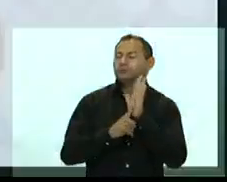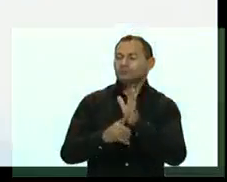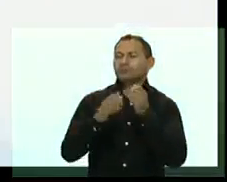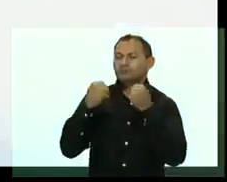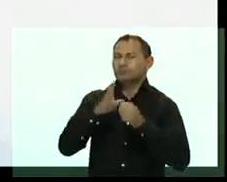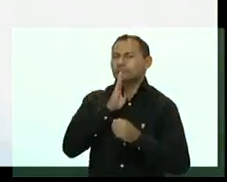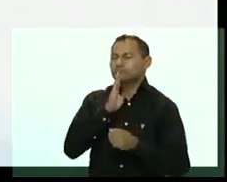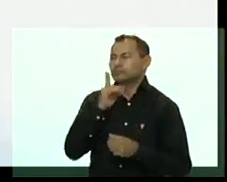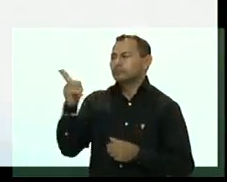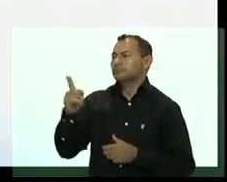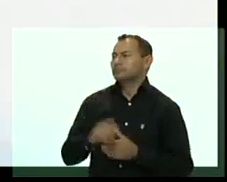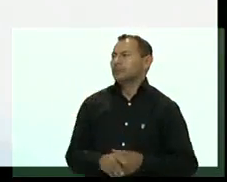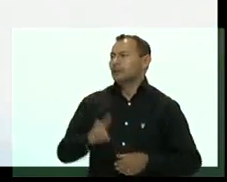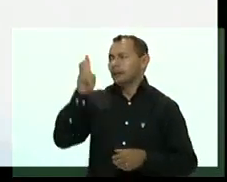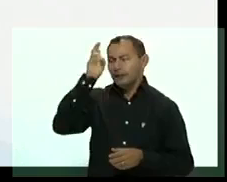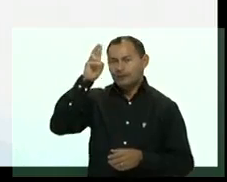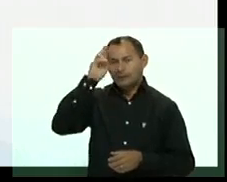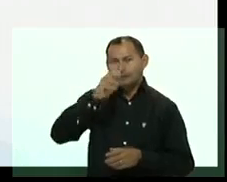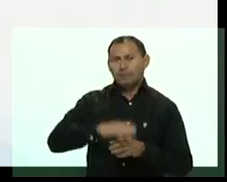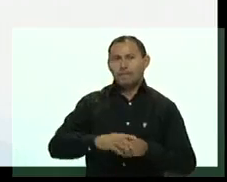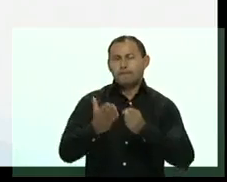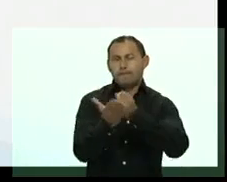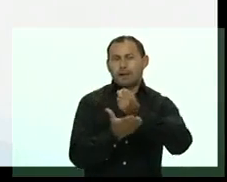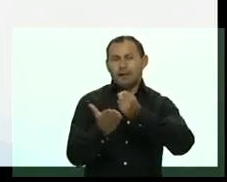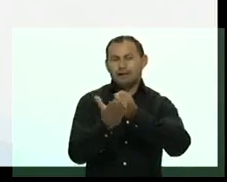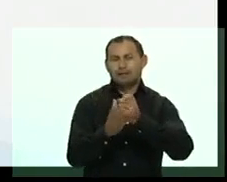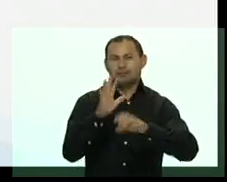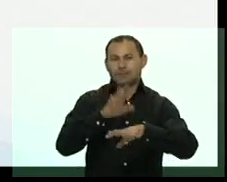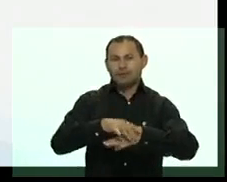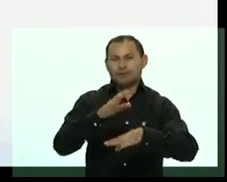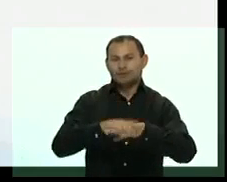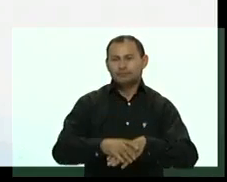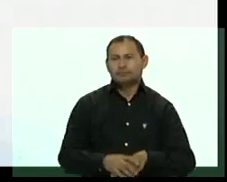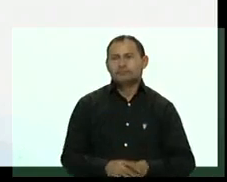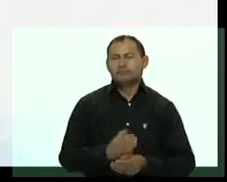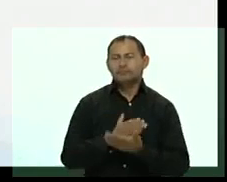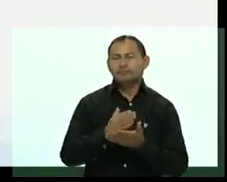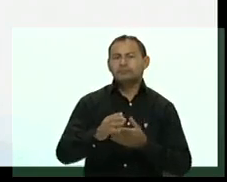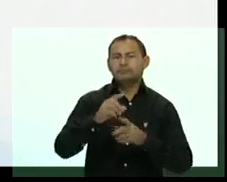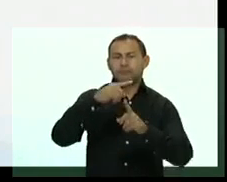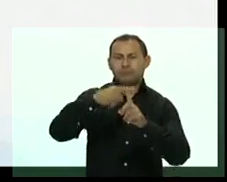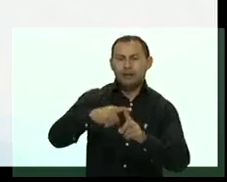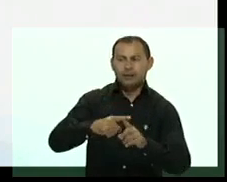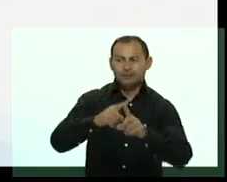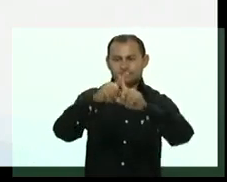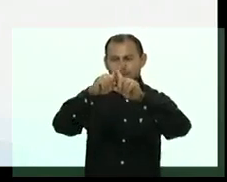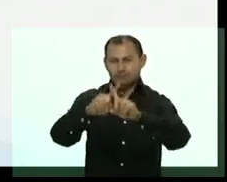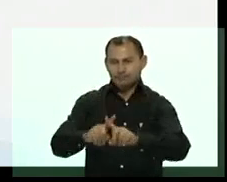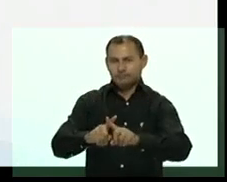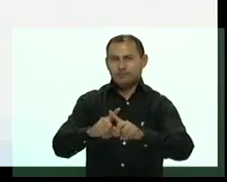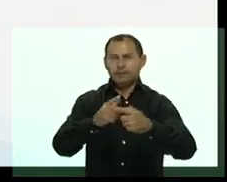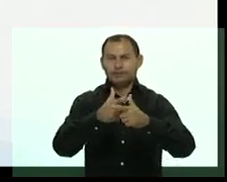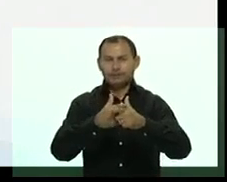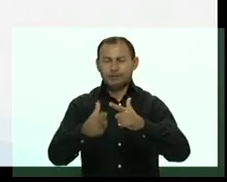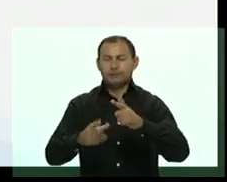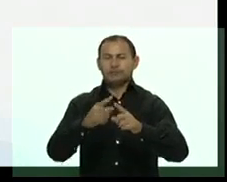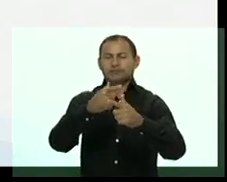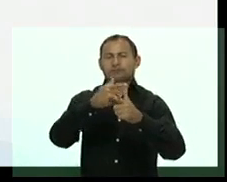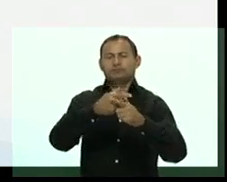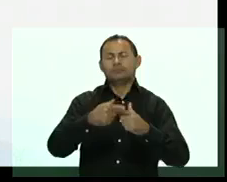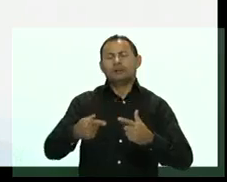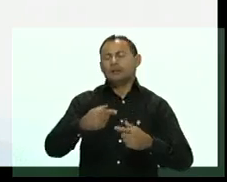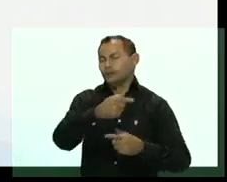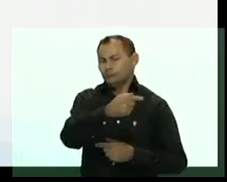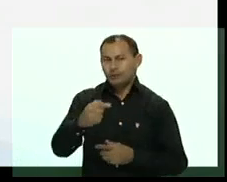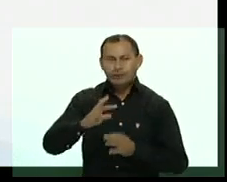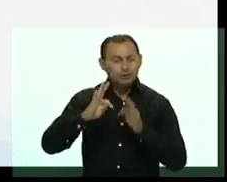necessários. Então, lembrando as operações básicas matemáticas, desde a adição, multiplicação, divisão, subtração, tem que estar